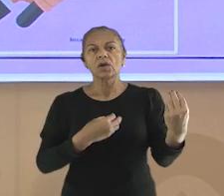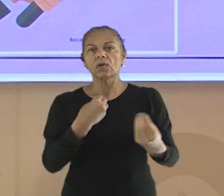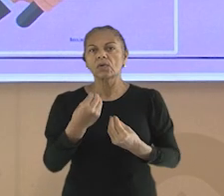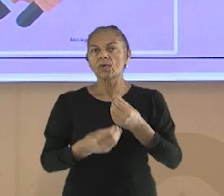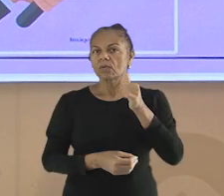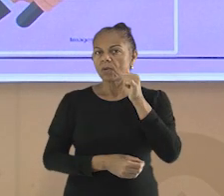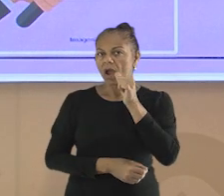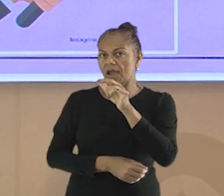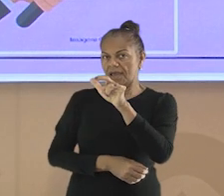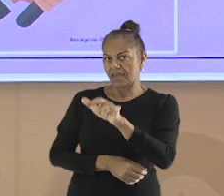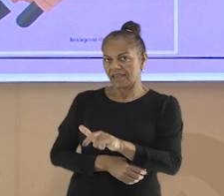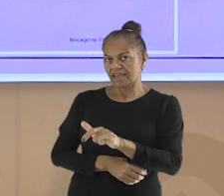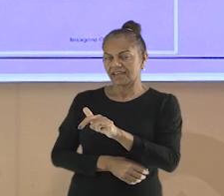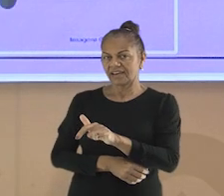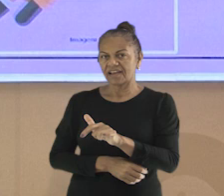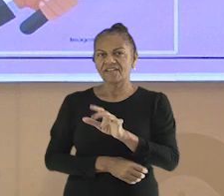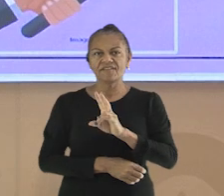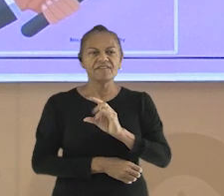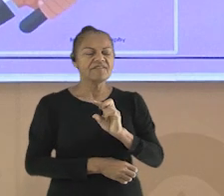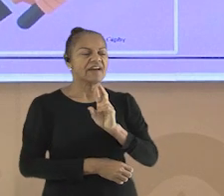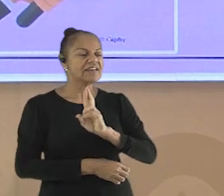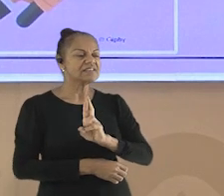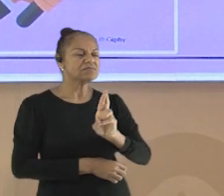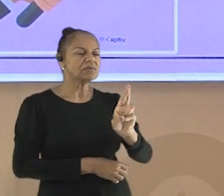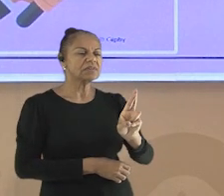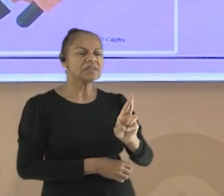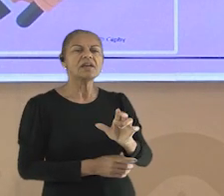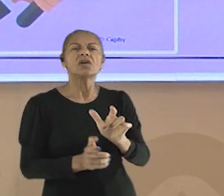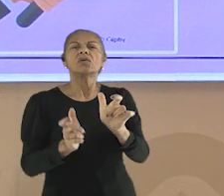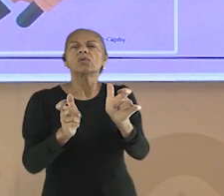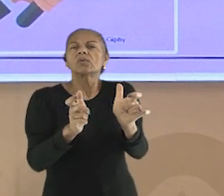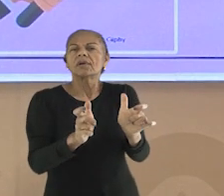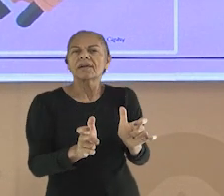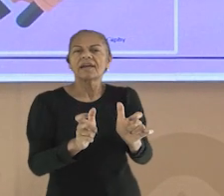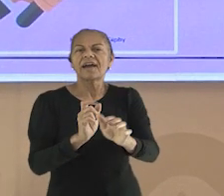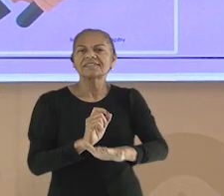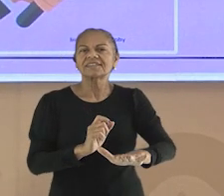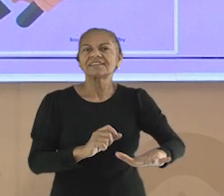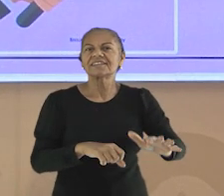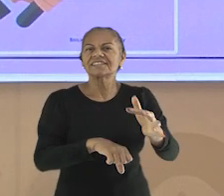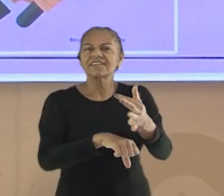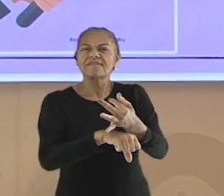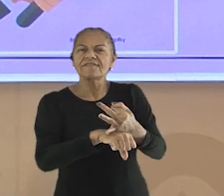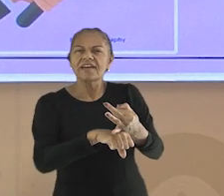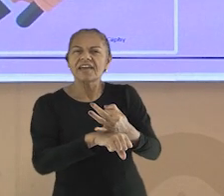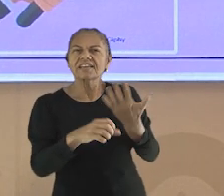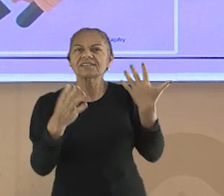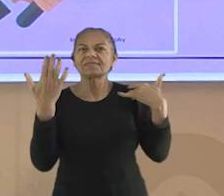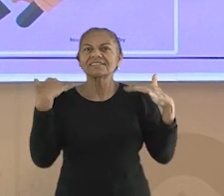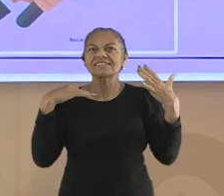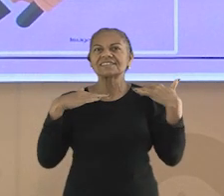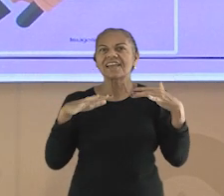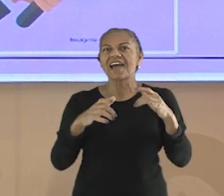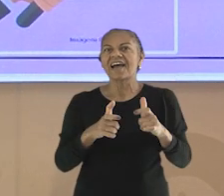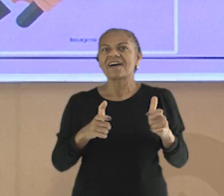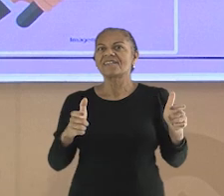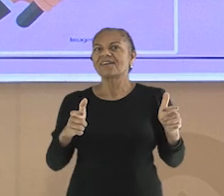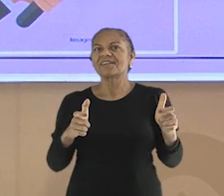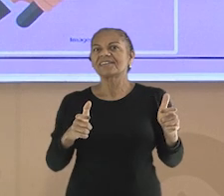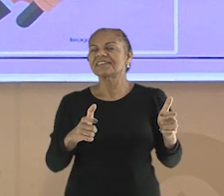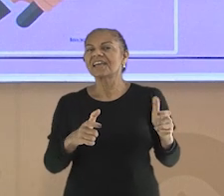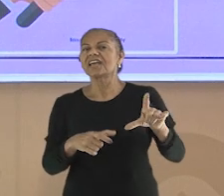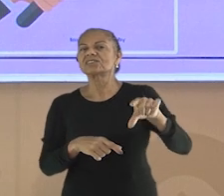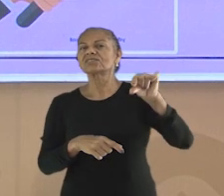na tabela todas as informações, você sabe me dizer como Maria vai responder a seguinte